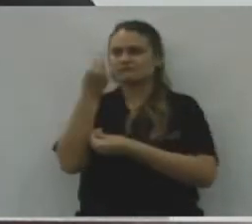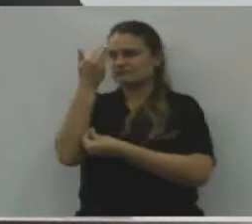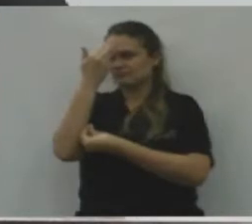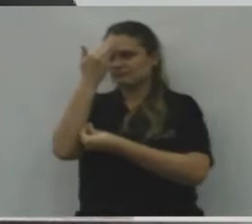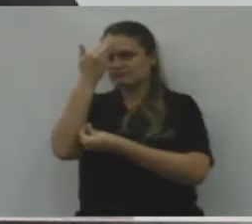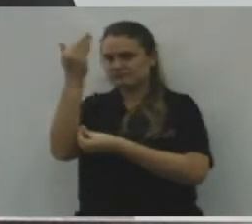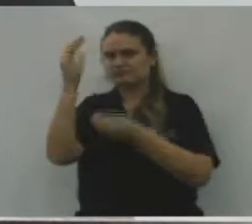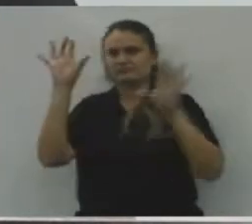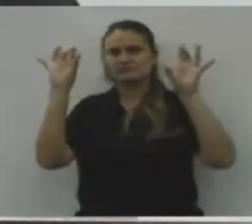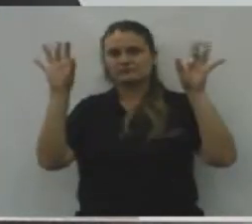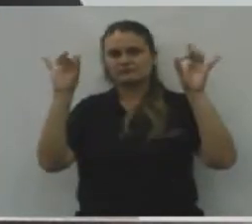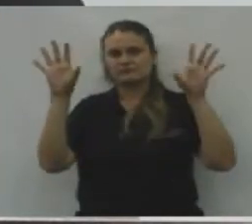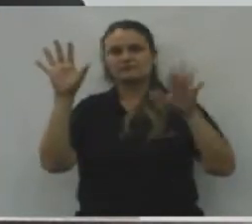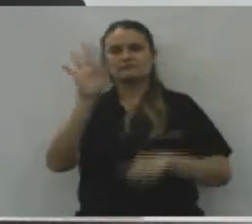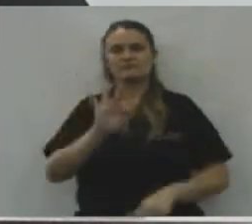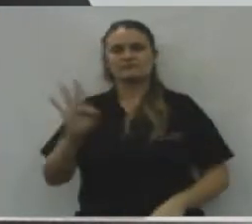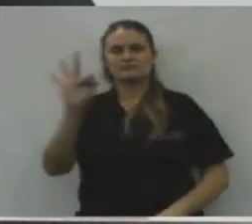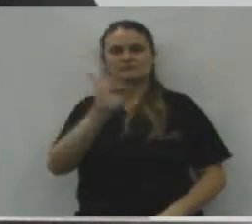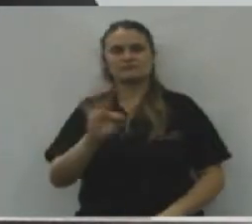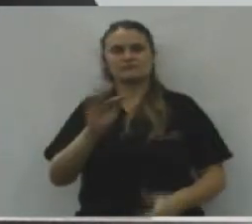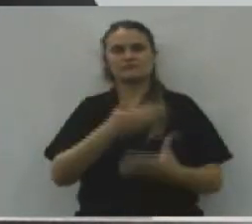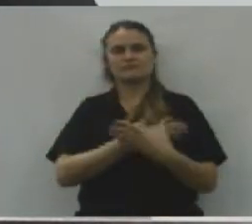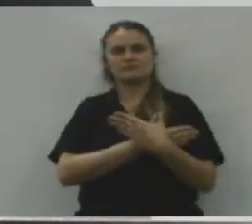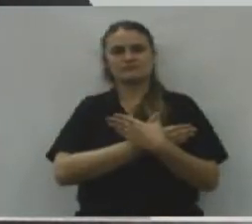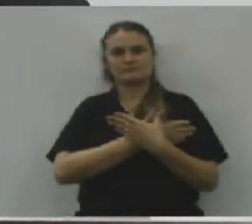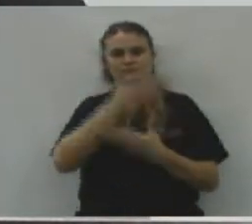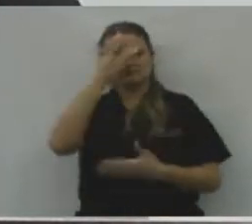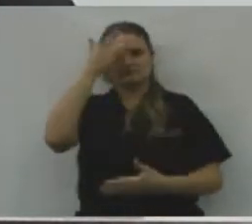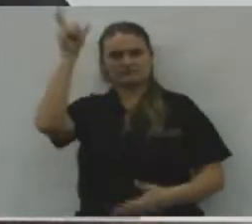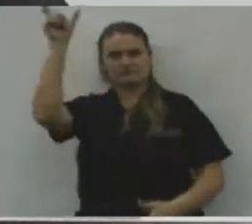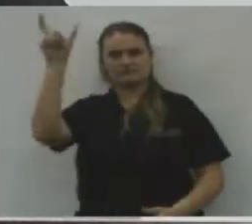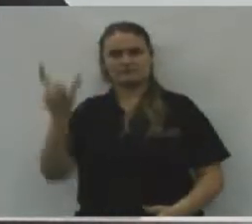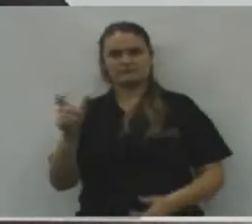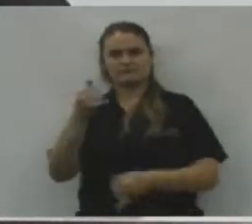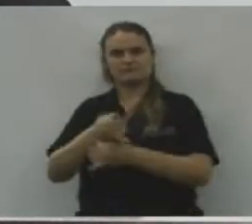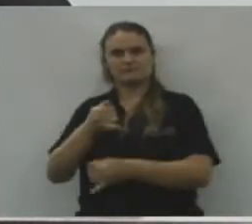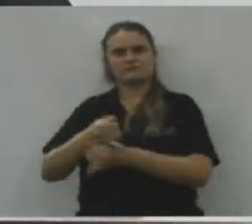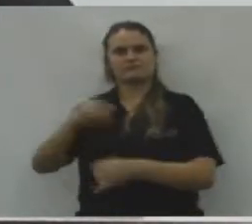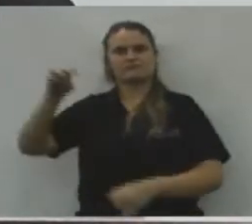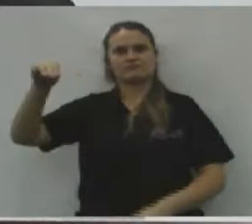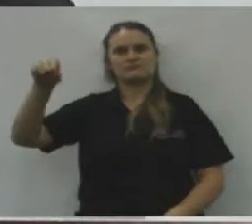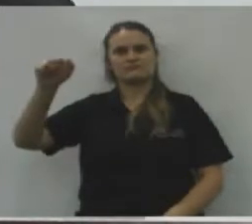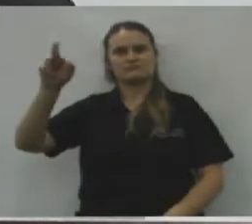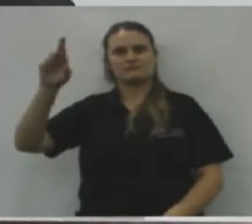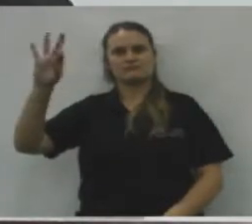especial, então, à Uniguaçu, na pessoa da professora Marta, diretora, que